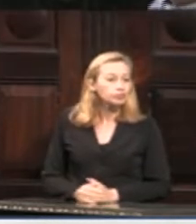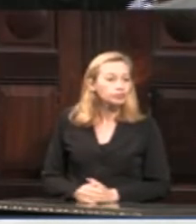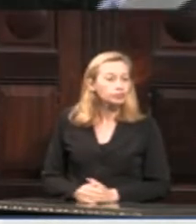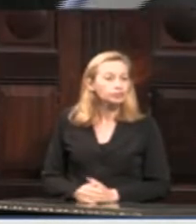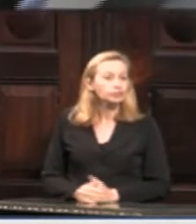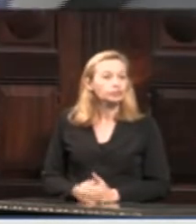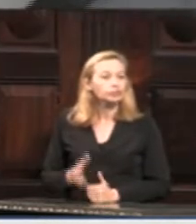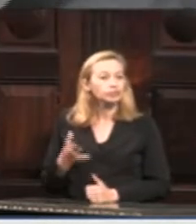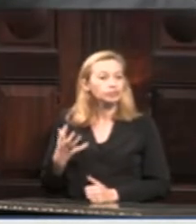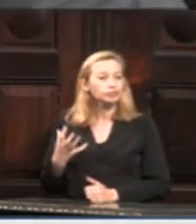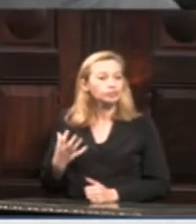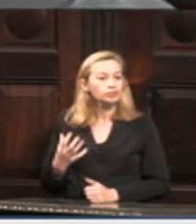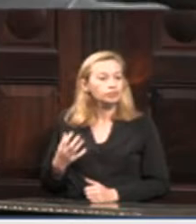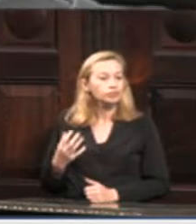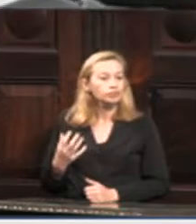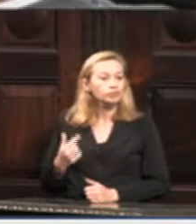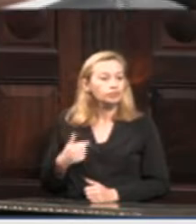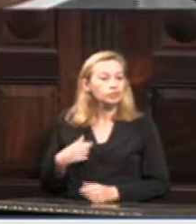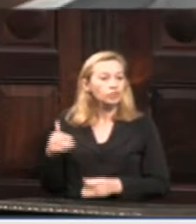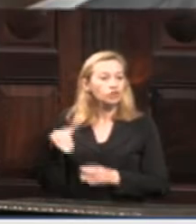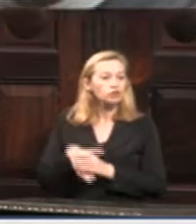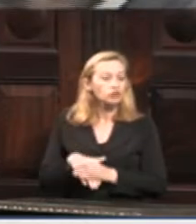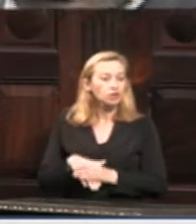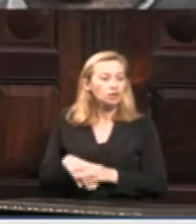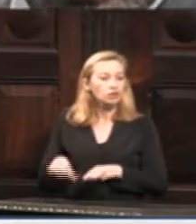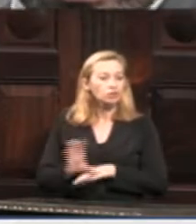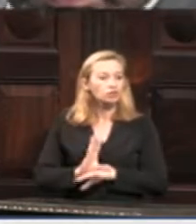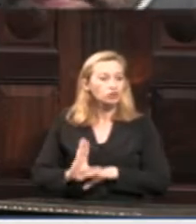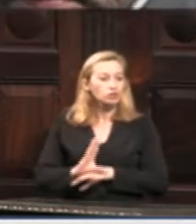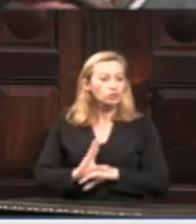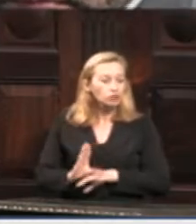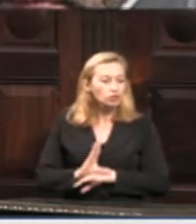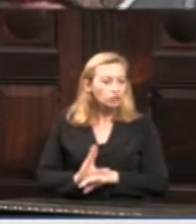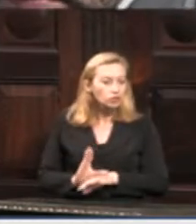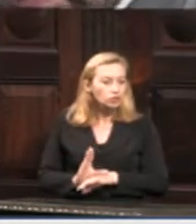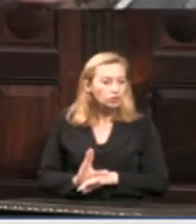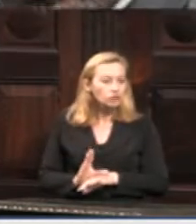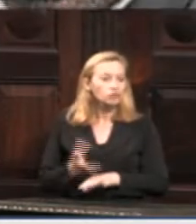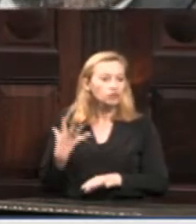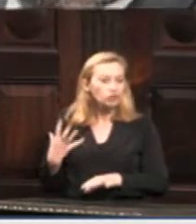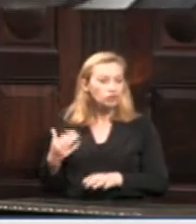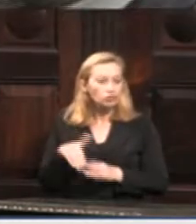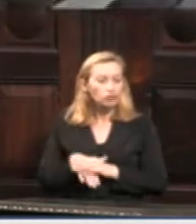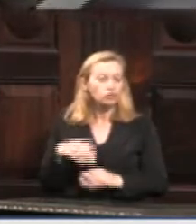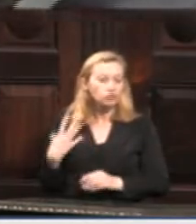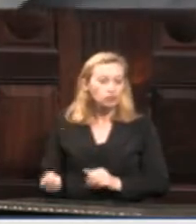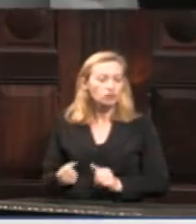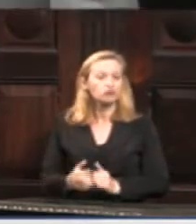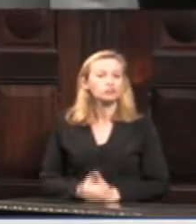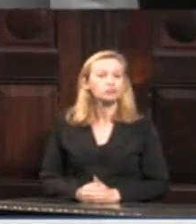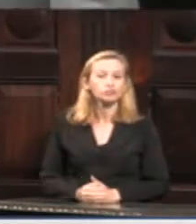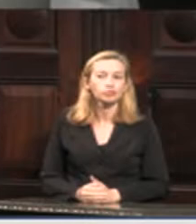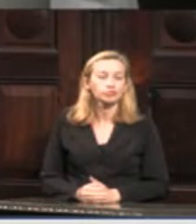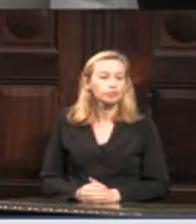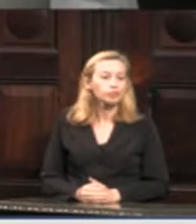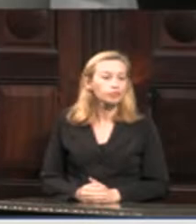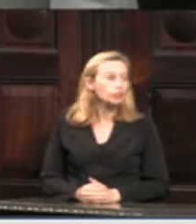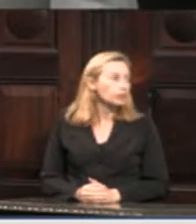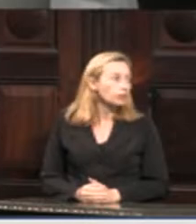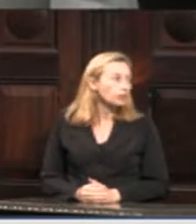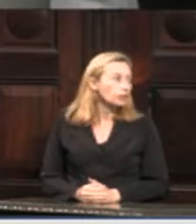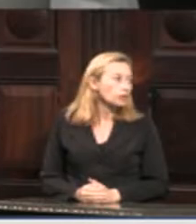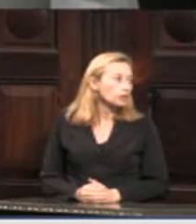3146-17, votei pela constitucionalidade na forma, no mérito, voto favorável. Com os